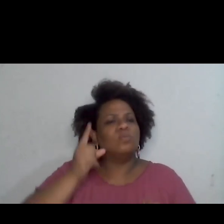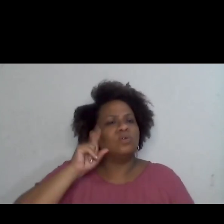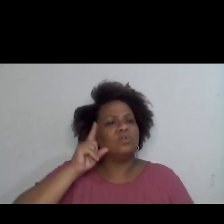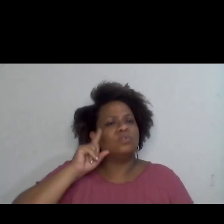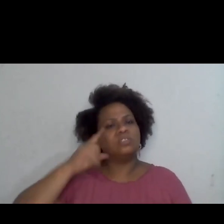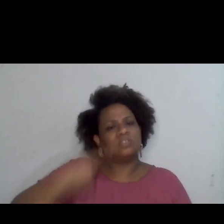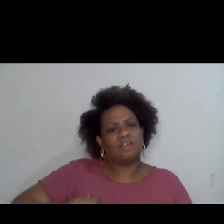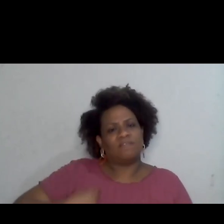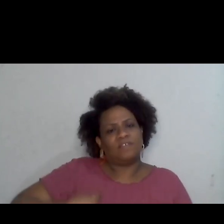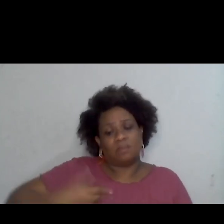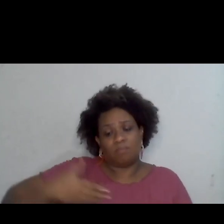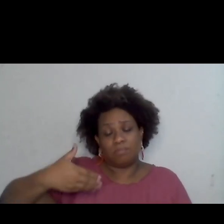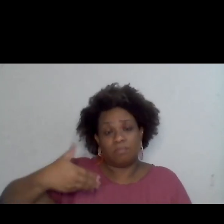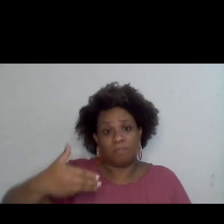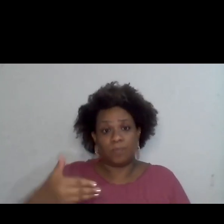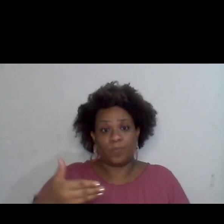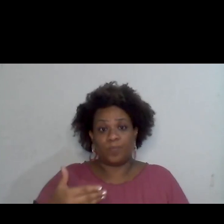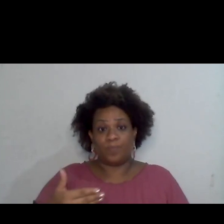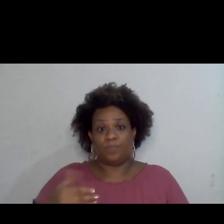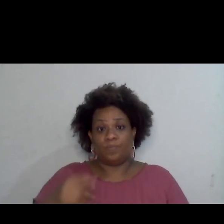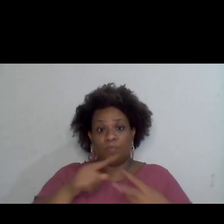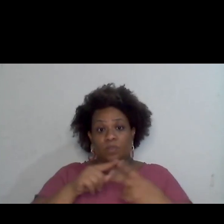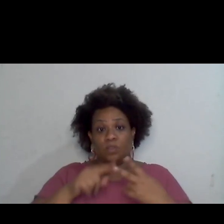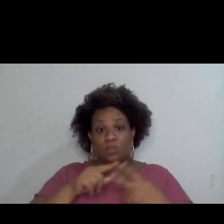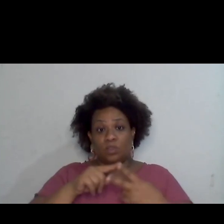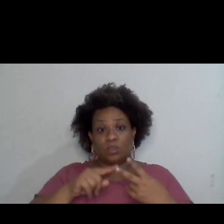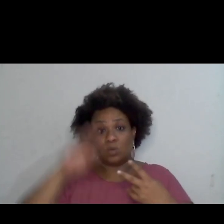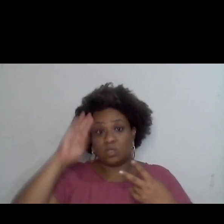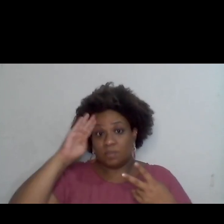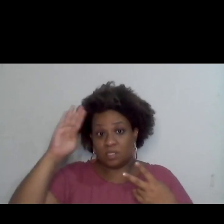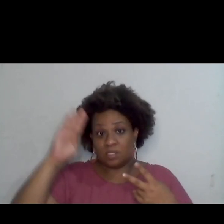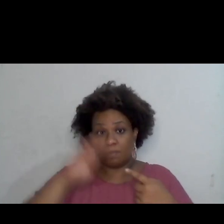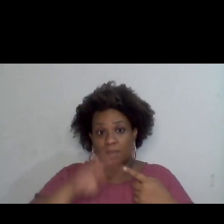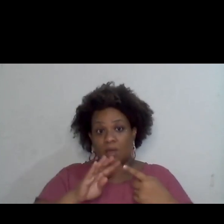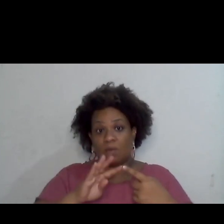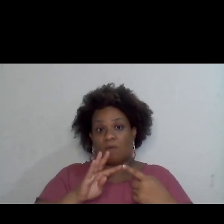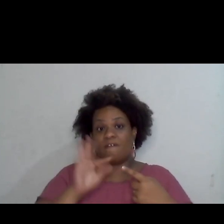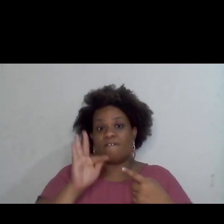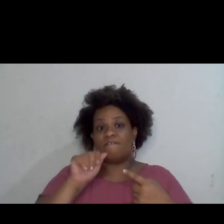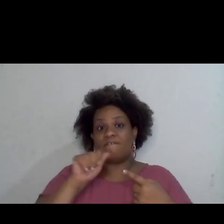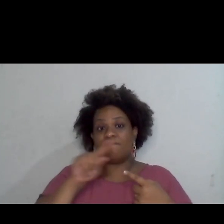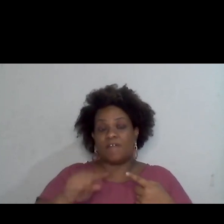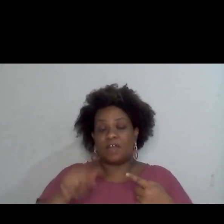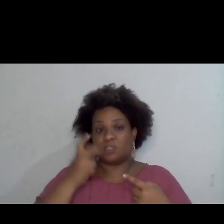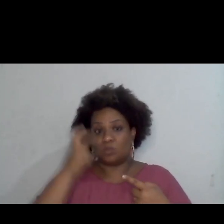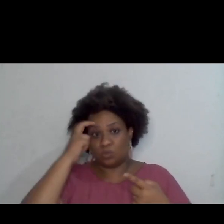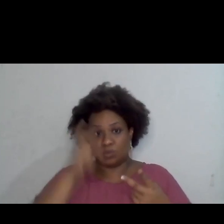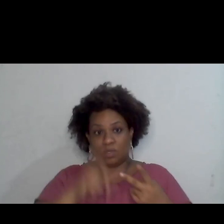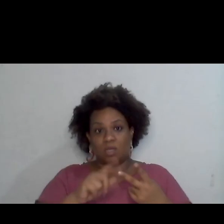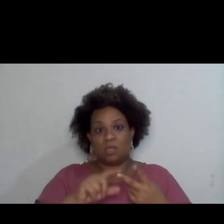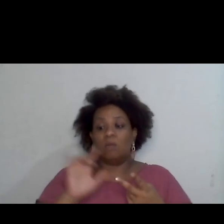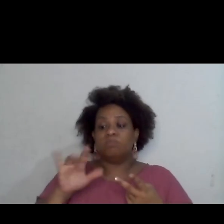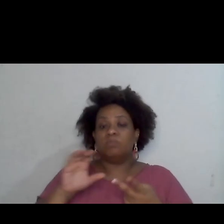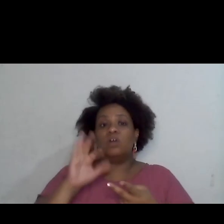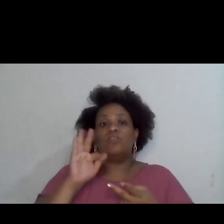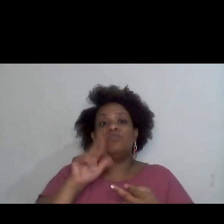dos dois principais instrumentos, que são o Fundo de Cultura e o Faz Cultura, E aqui não é surpresa para ninguém de